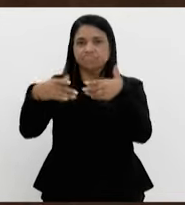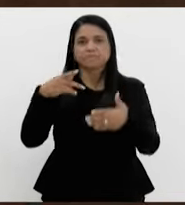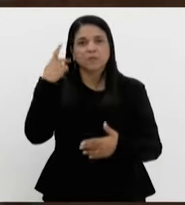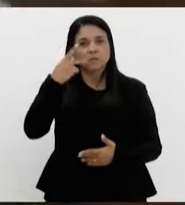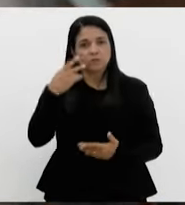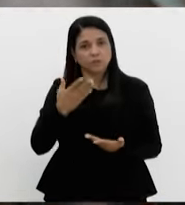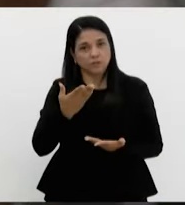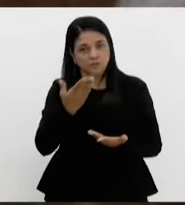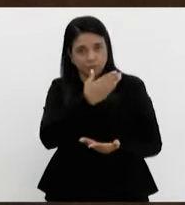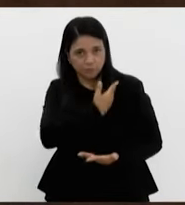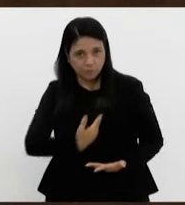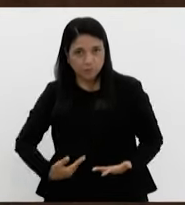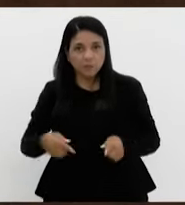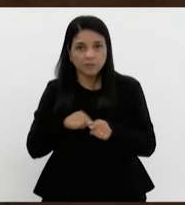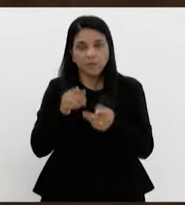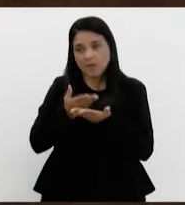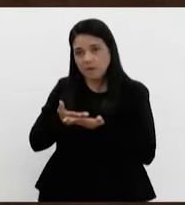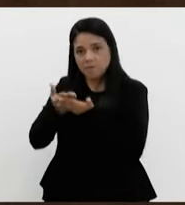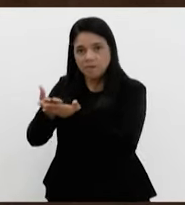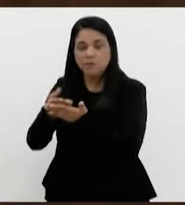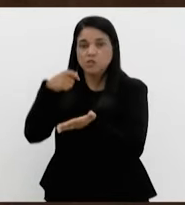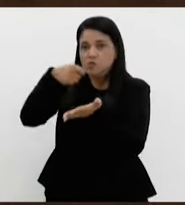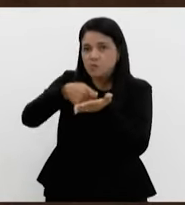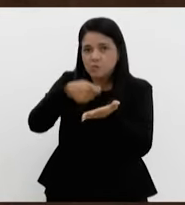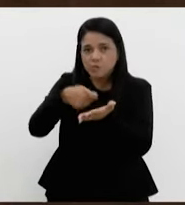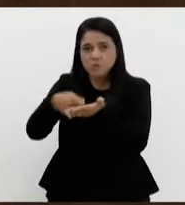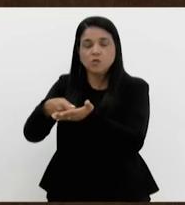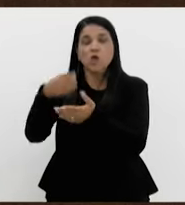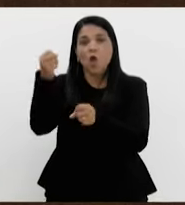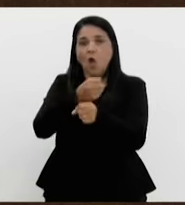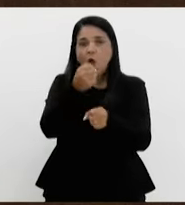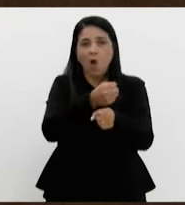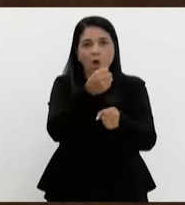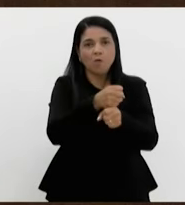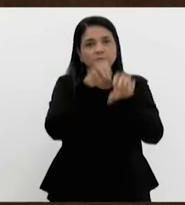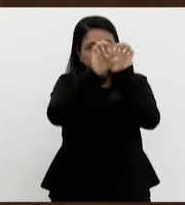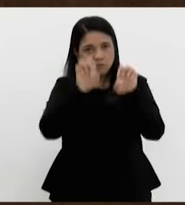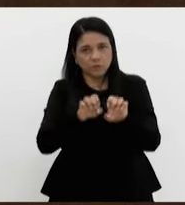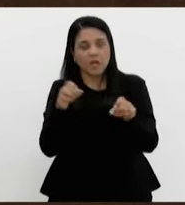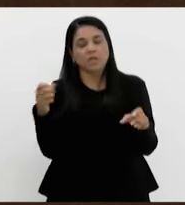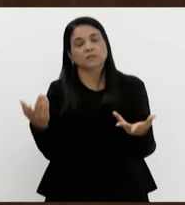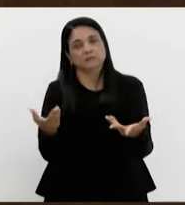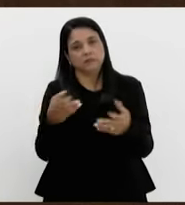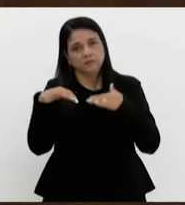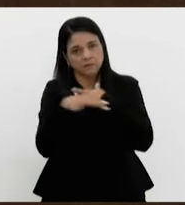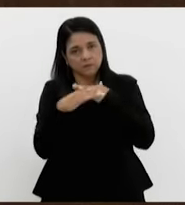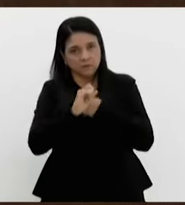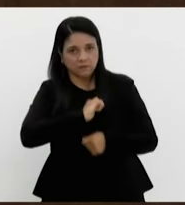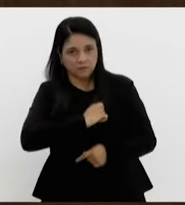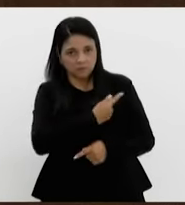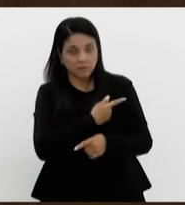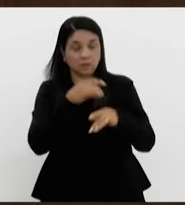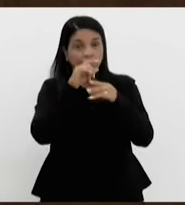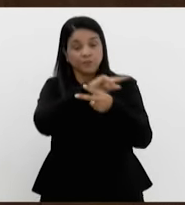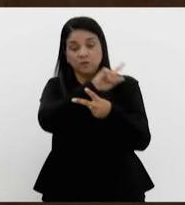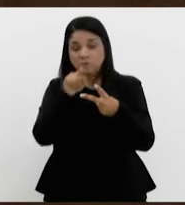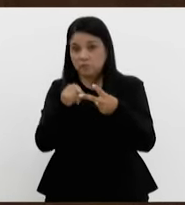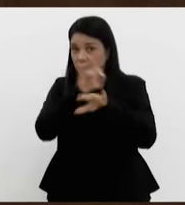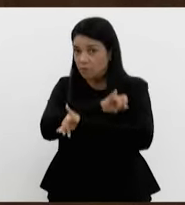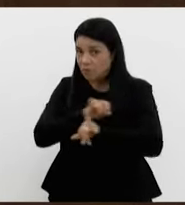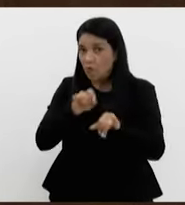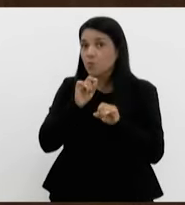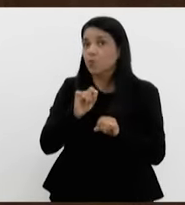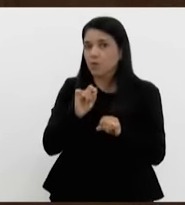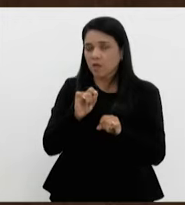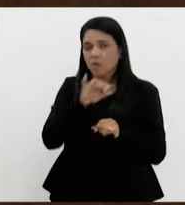também fazer encaminhamento e cobrança para que obras estruturais sejam feitas na cidade de São Gonçalo. Segundo informe que eu quero passar, aproveitar para passar,